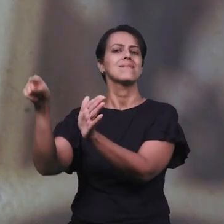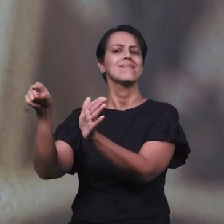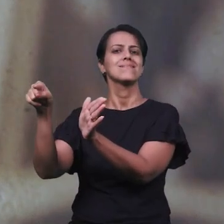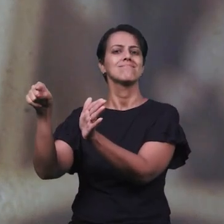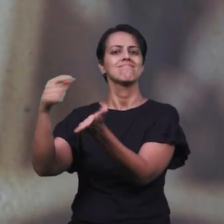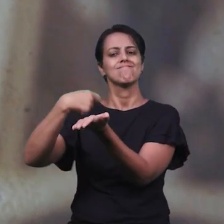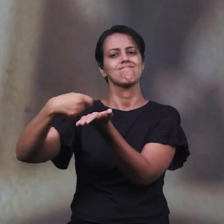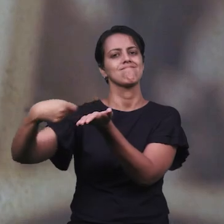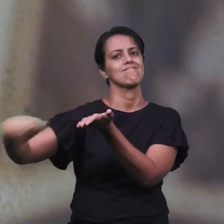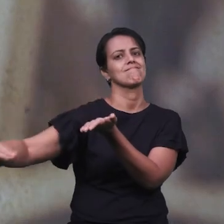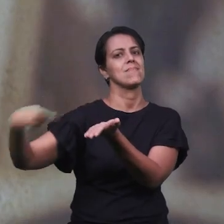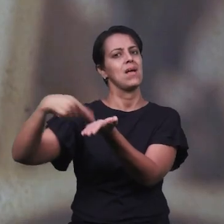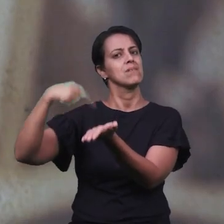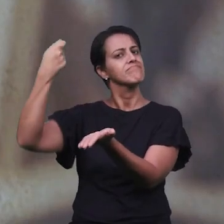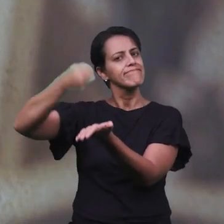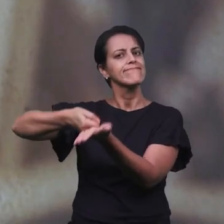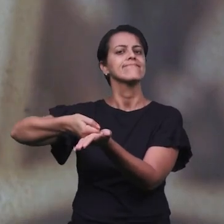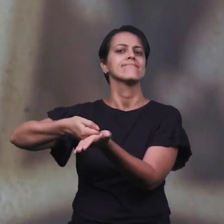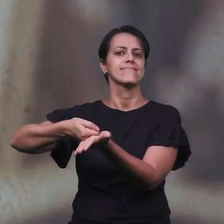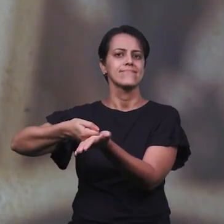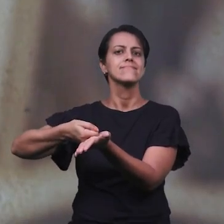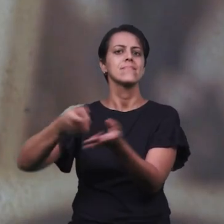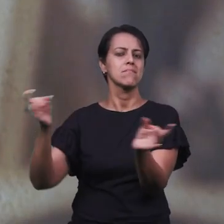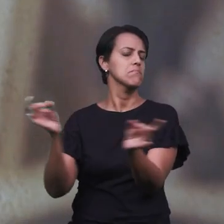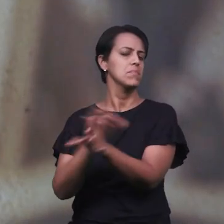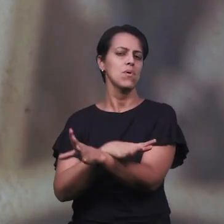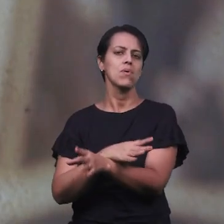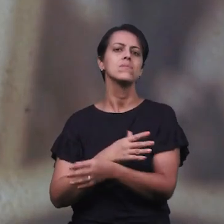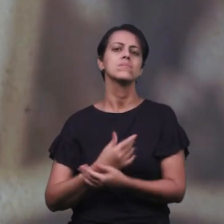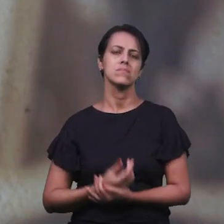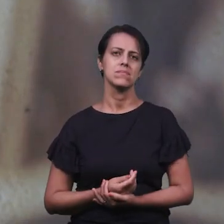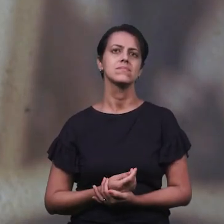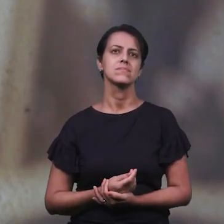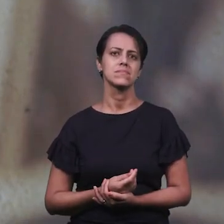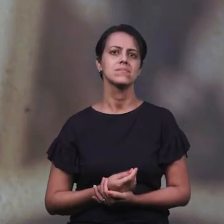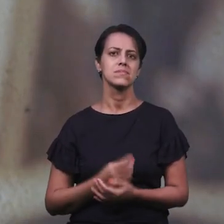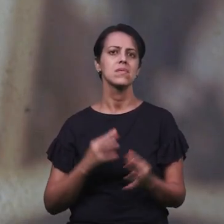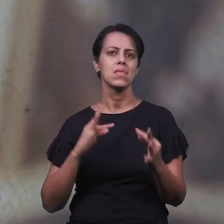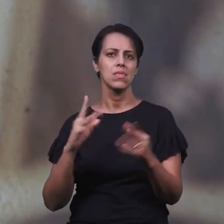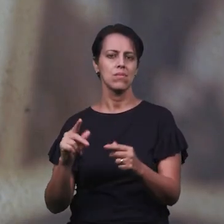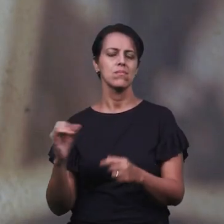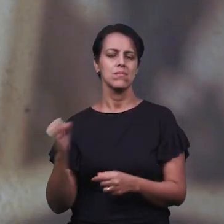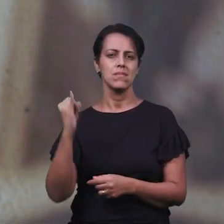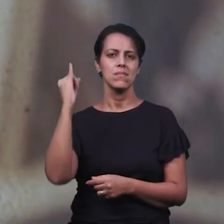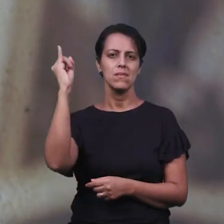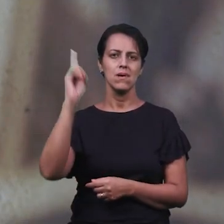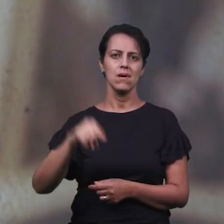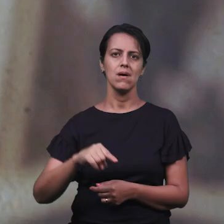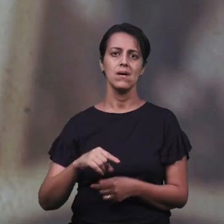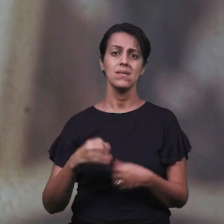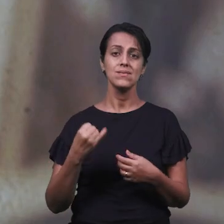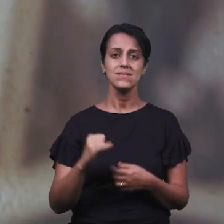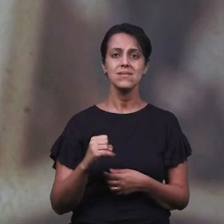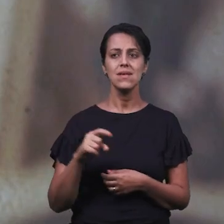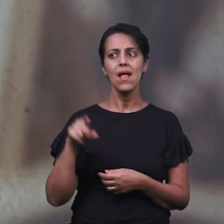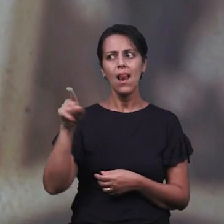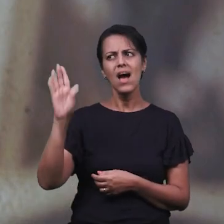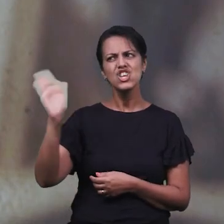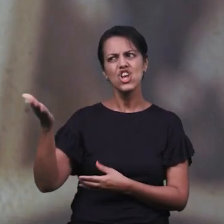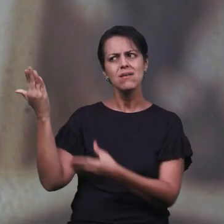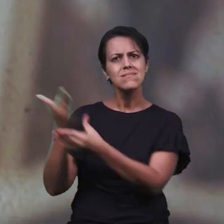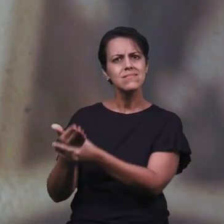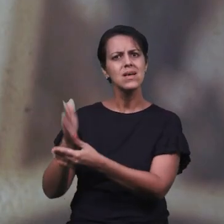homologado, né? E aí ele tenha, né, os seus efeitos, aquilo que é importante. Então, mesmo que ela já